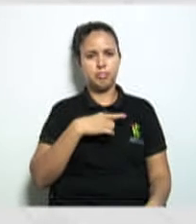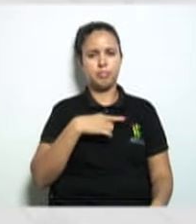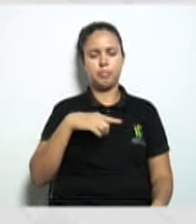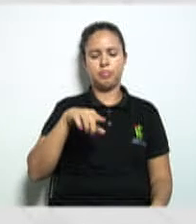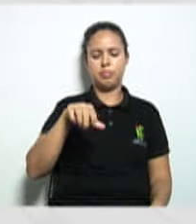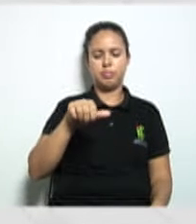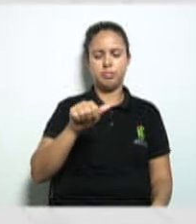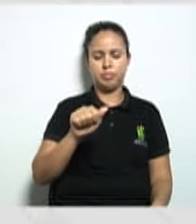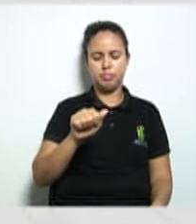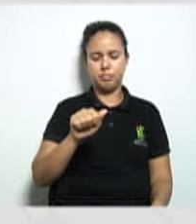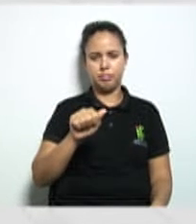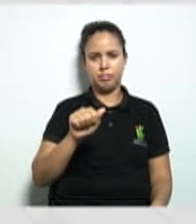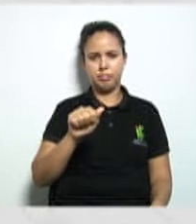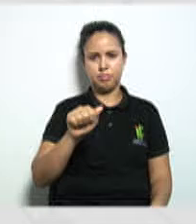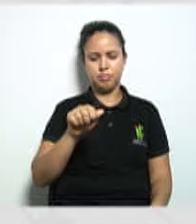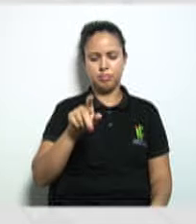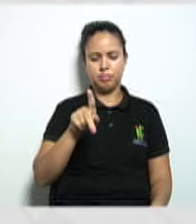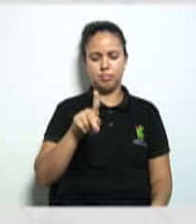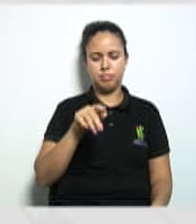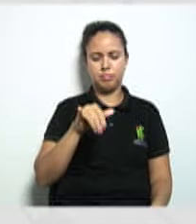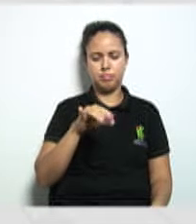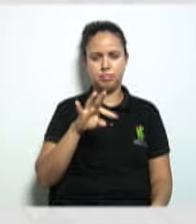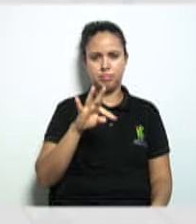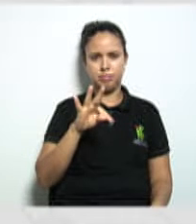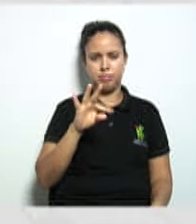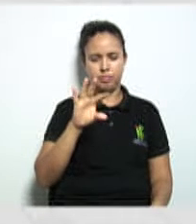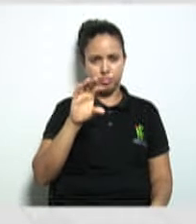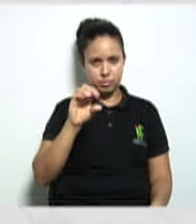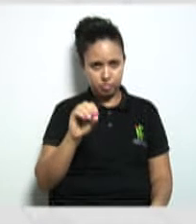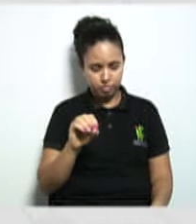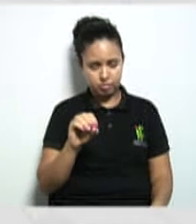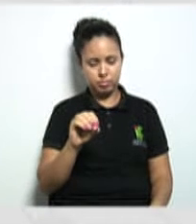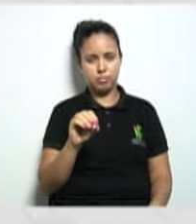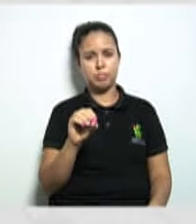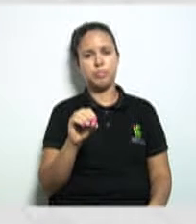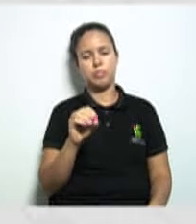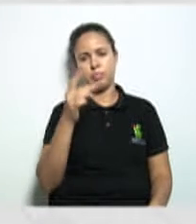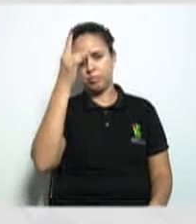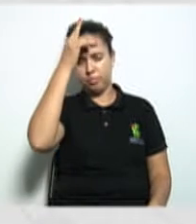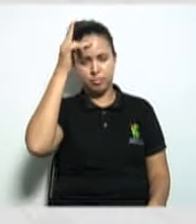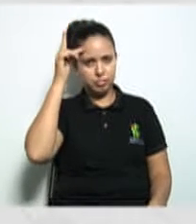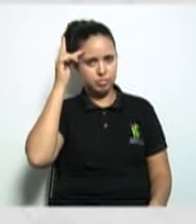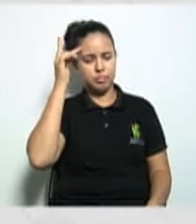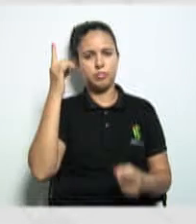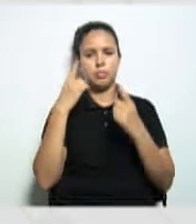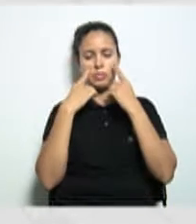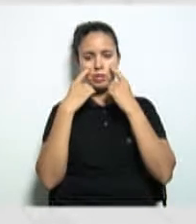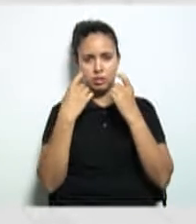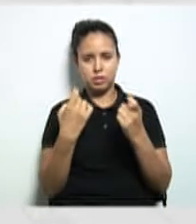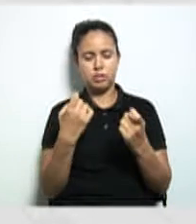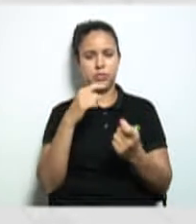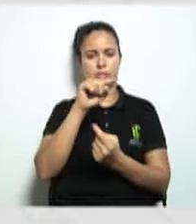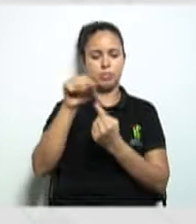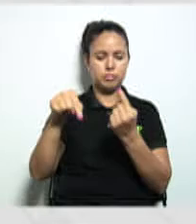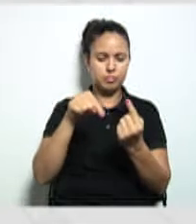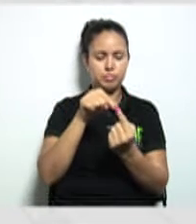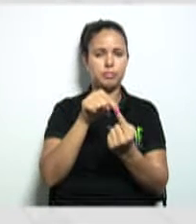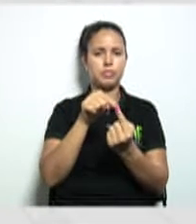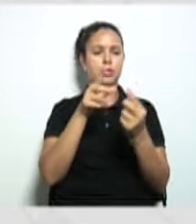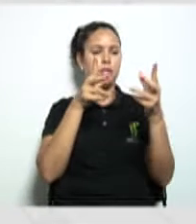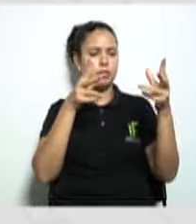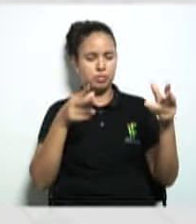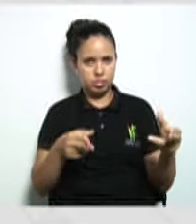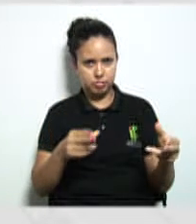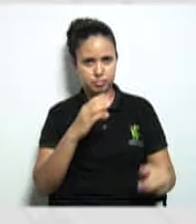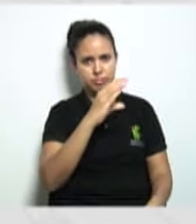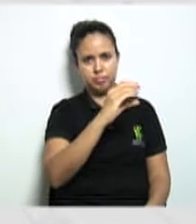aquela pessoa que tem o mesmo interesse, o mesmo objetivo e que desenvolvem a mesma